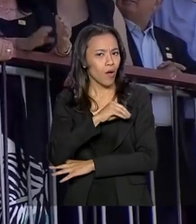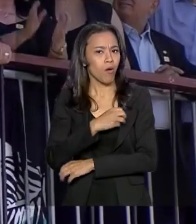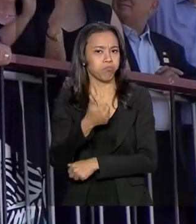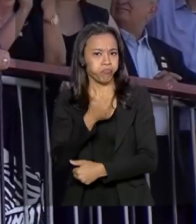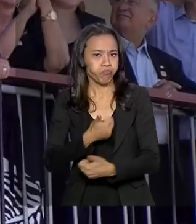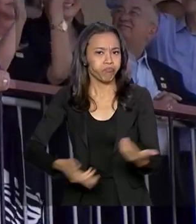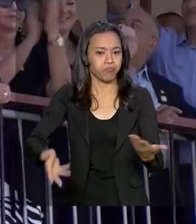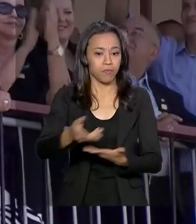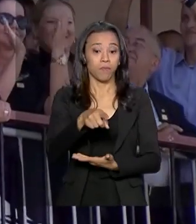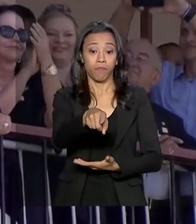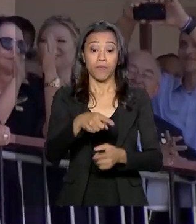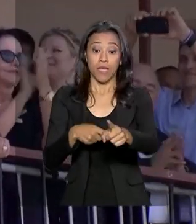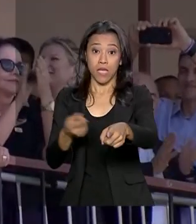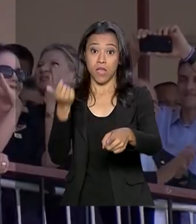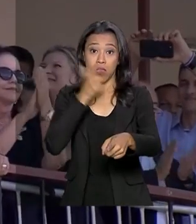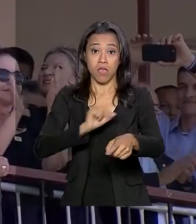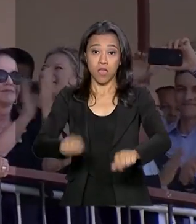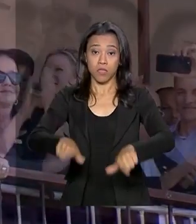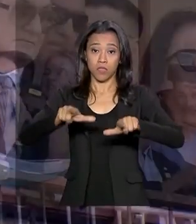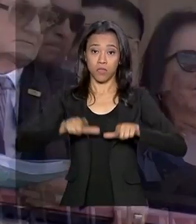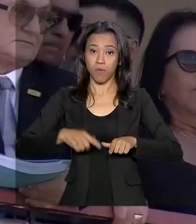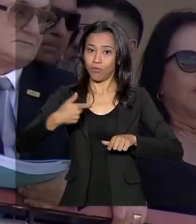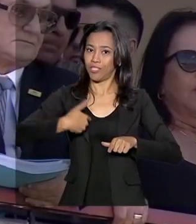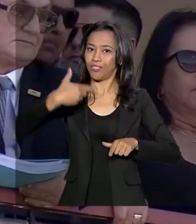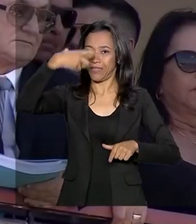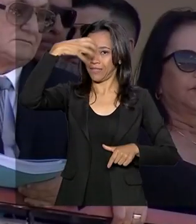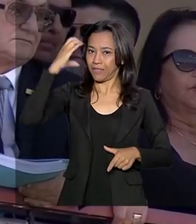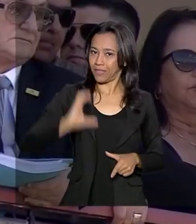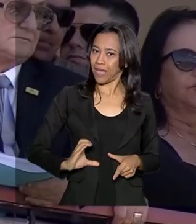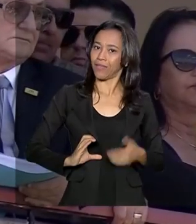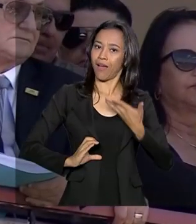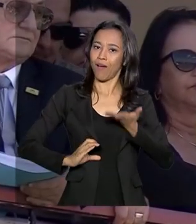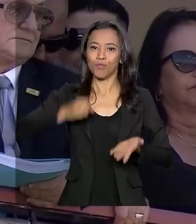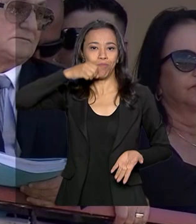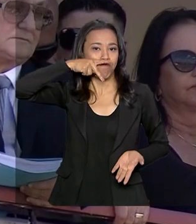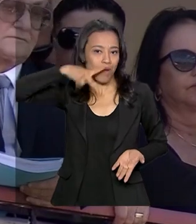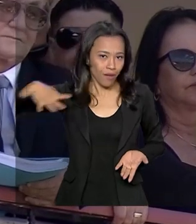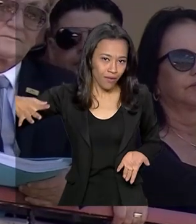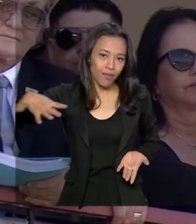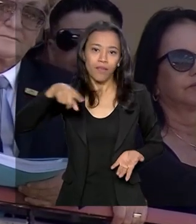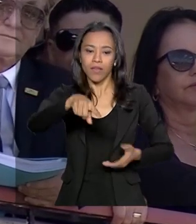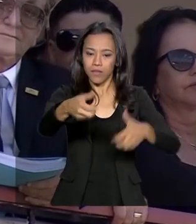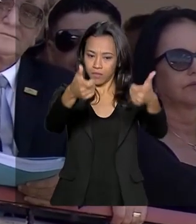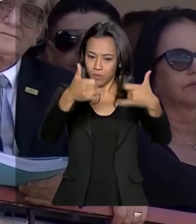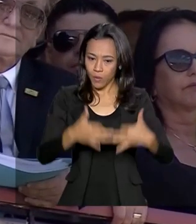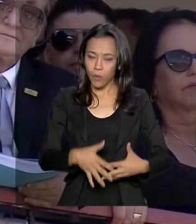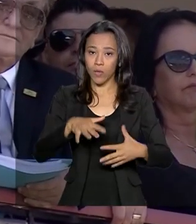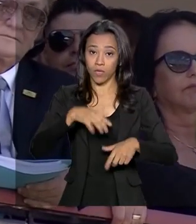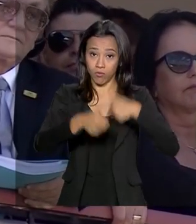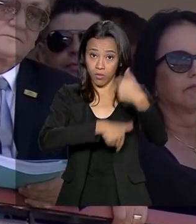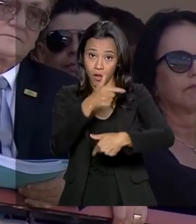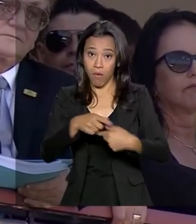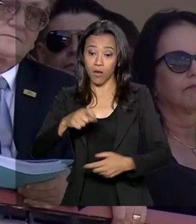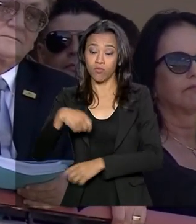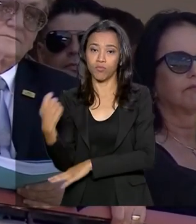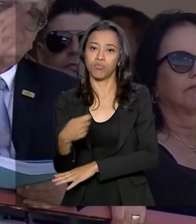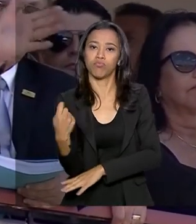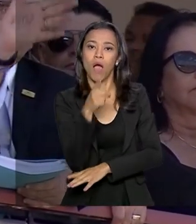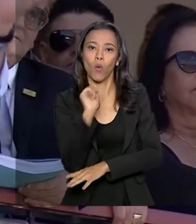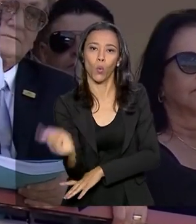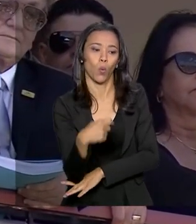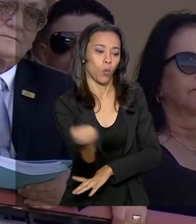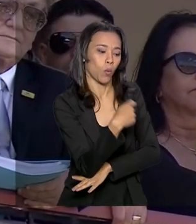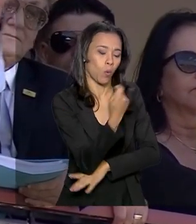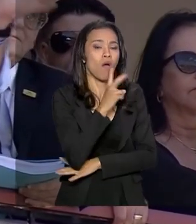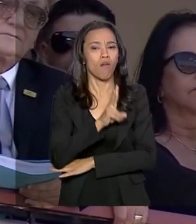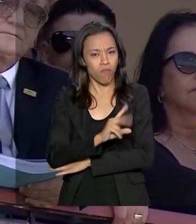recebeu o título de cidadão parnaibano e no discurso disse que as obras de irrigação serão concluídas e que